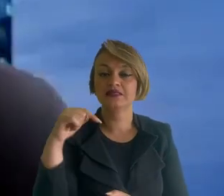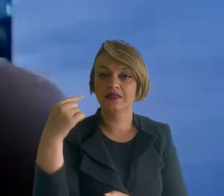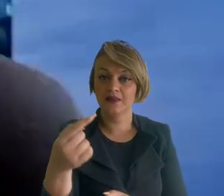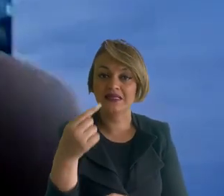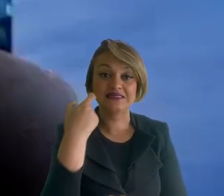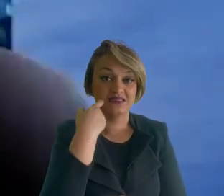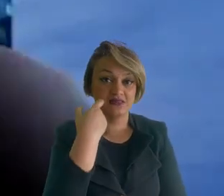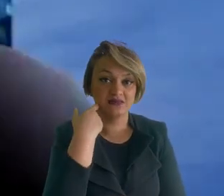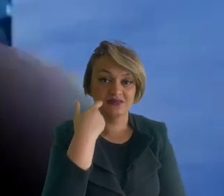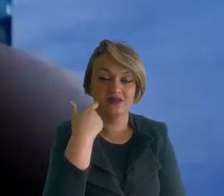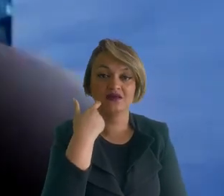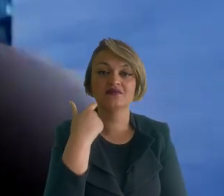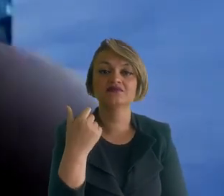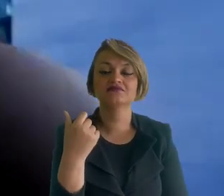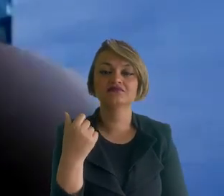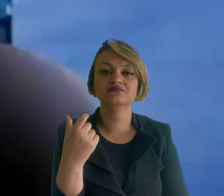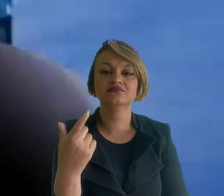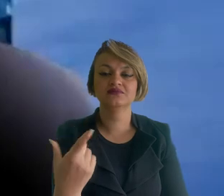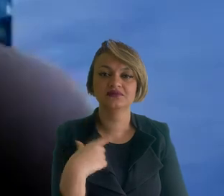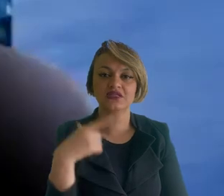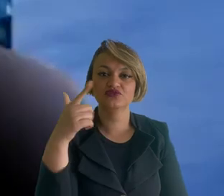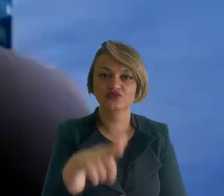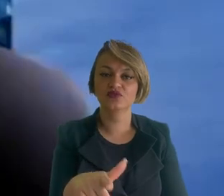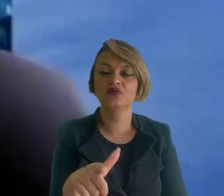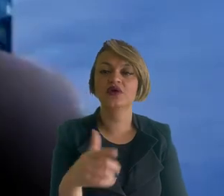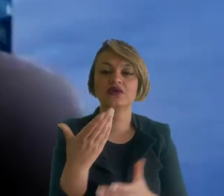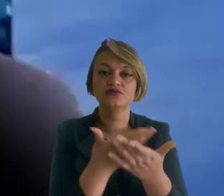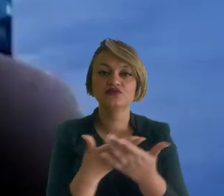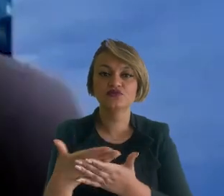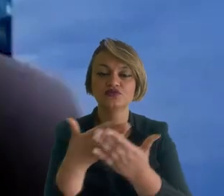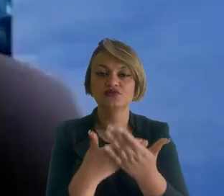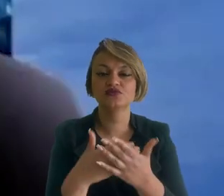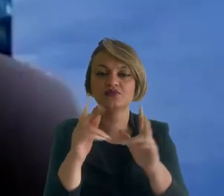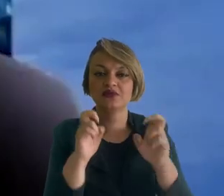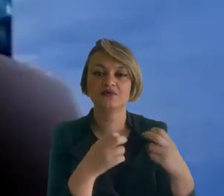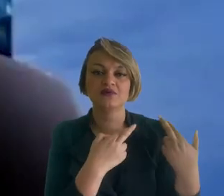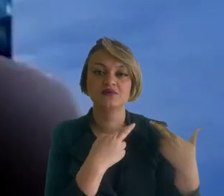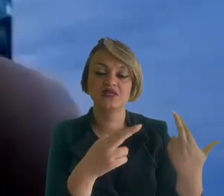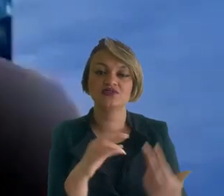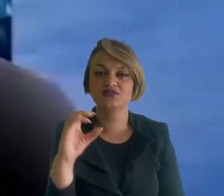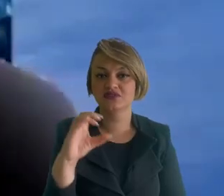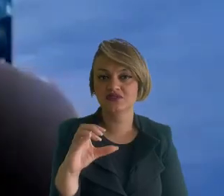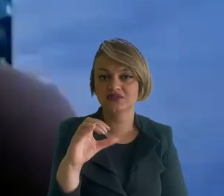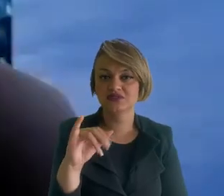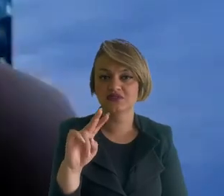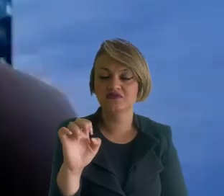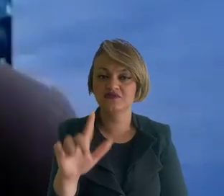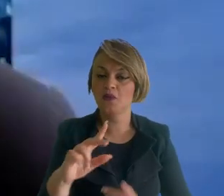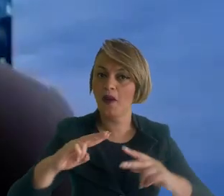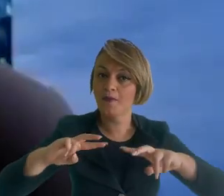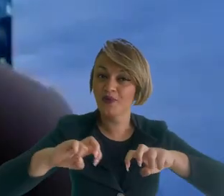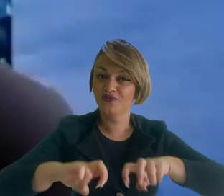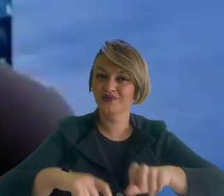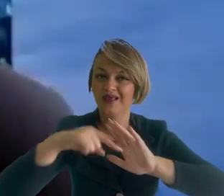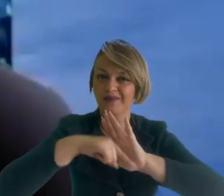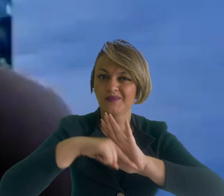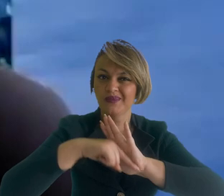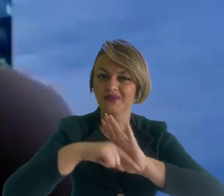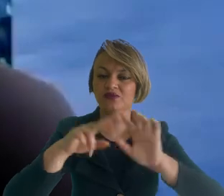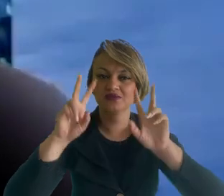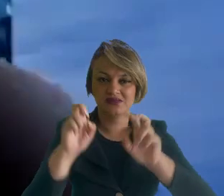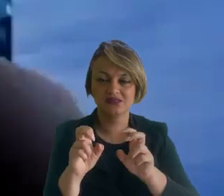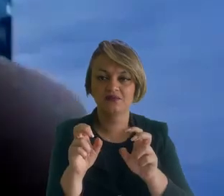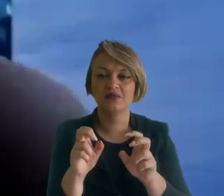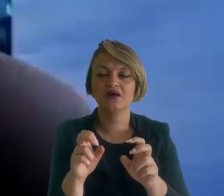na sexta-feira nós teremos então o estudo da responsabilidade civil ou melhor profundamento do tema da responsabilidade